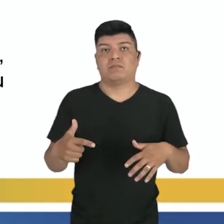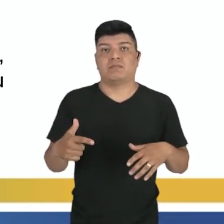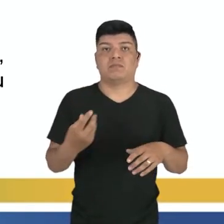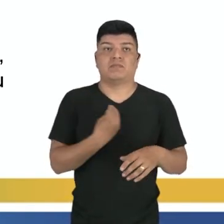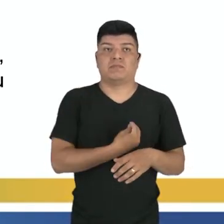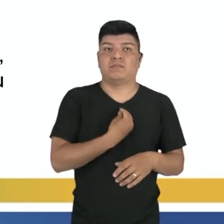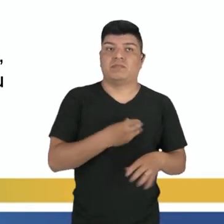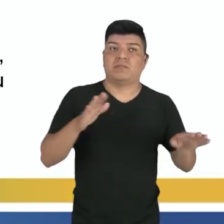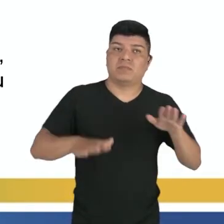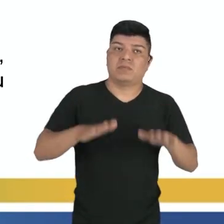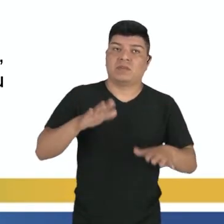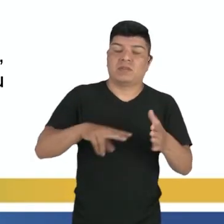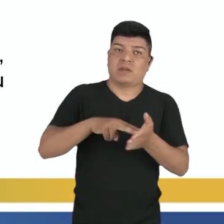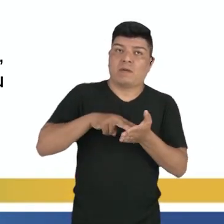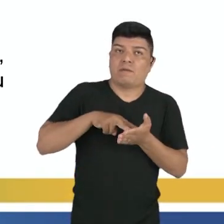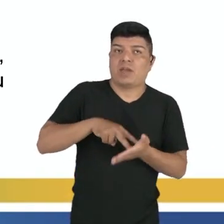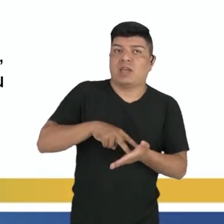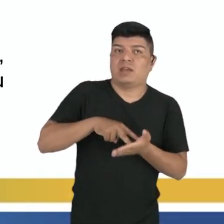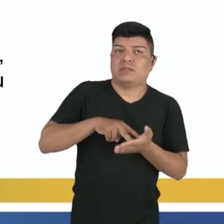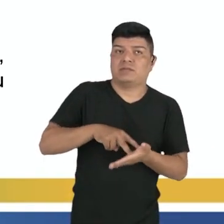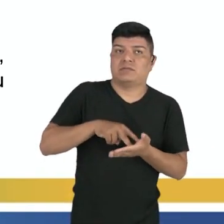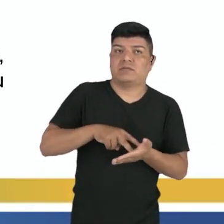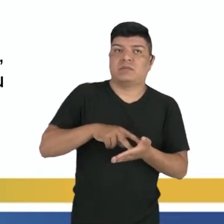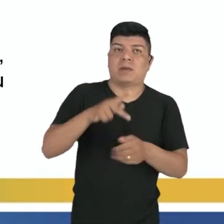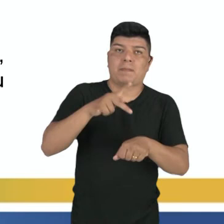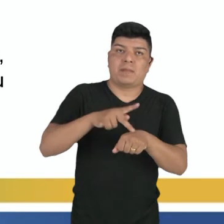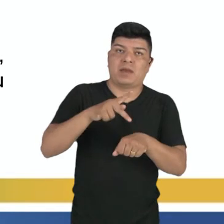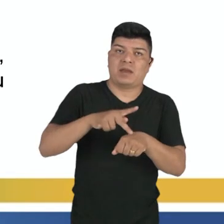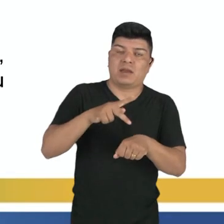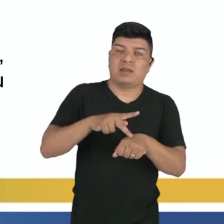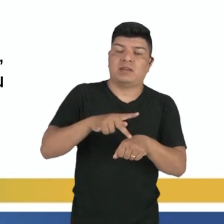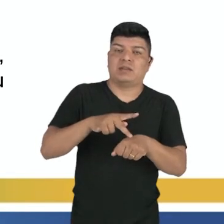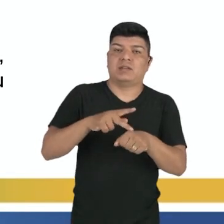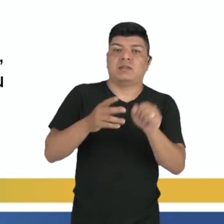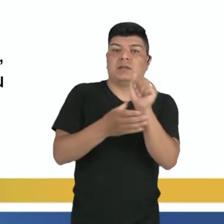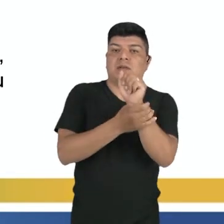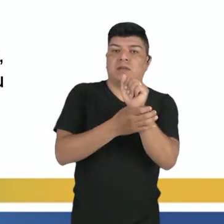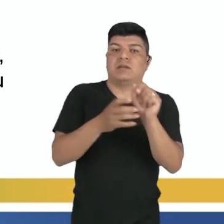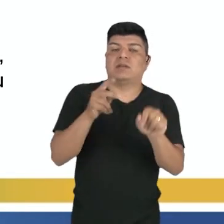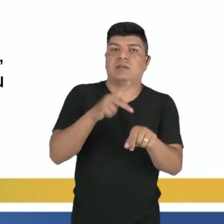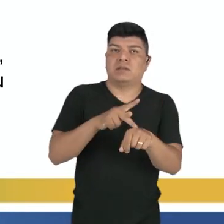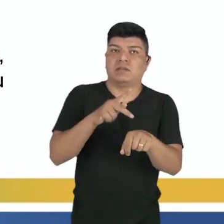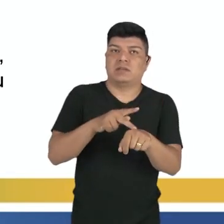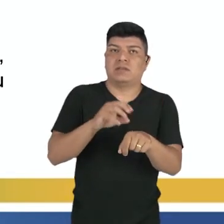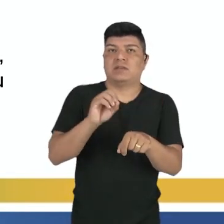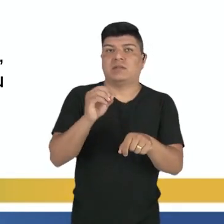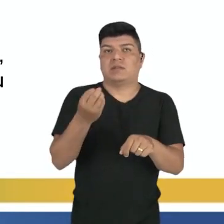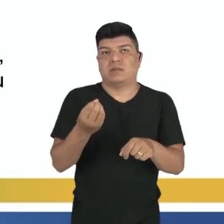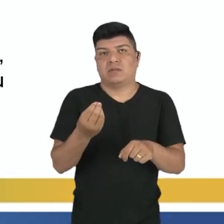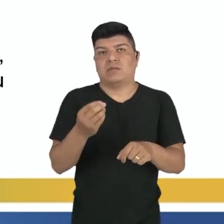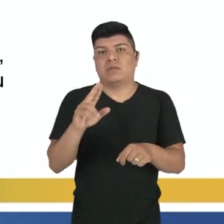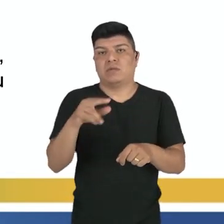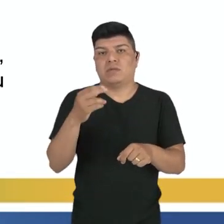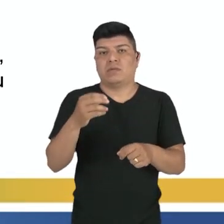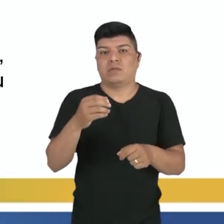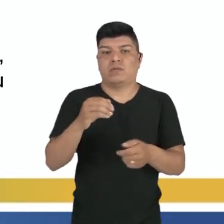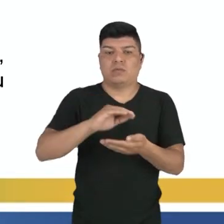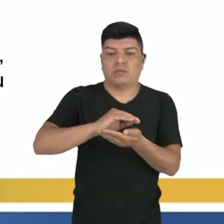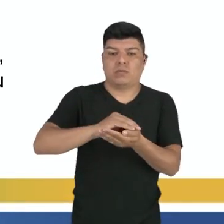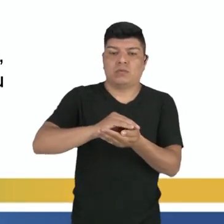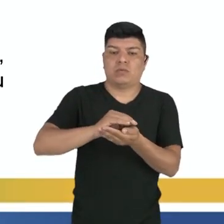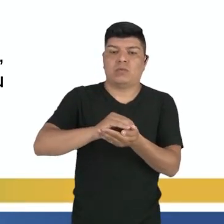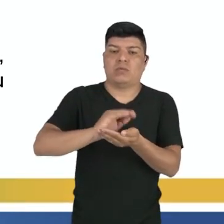viver geralmente fixos, presos a um substrato, que pode ser uma rocha, pode ser uma concha. Podem